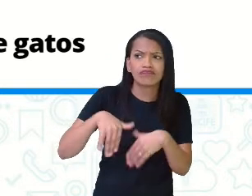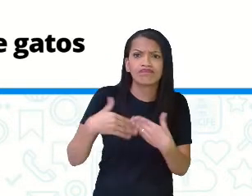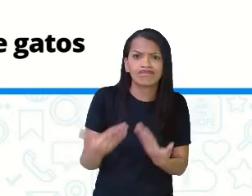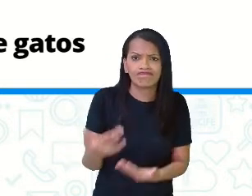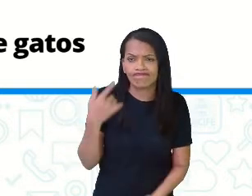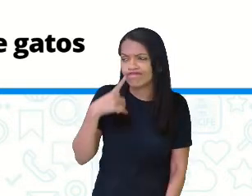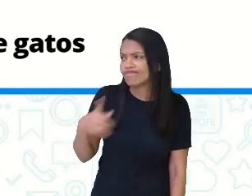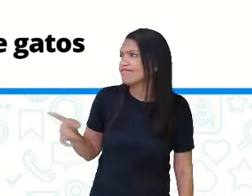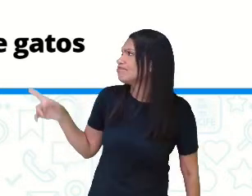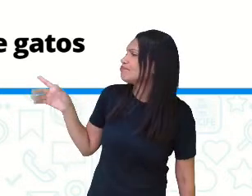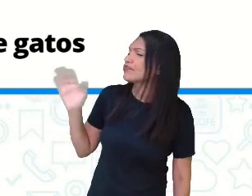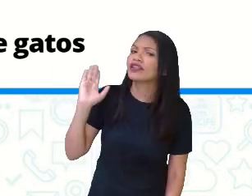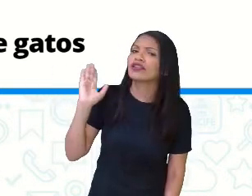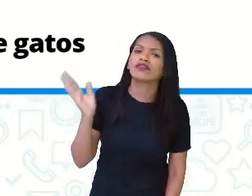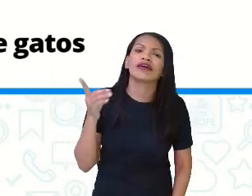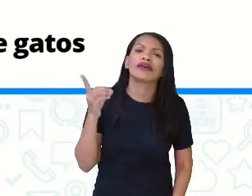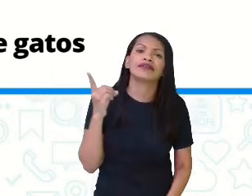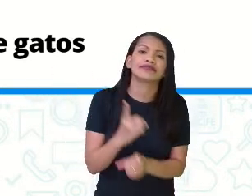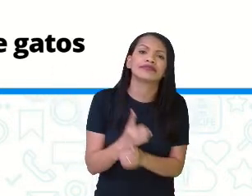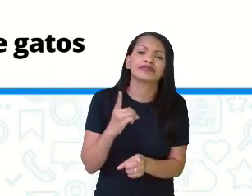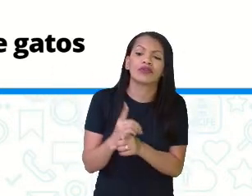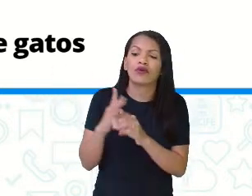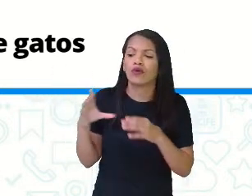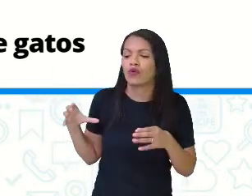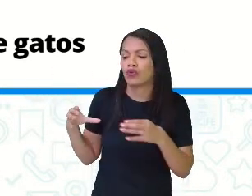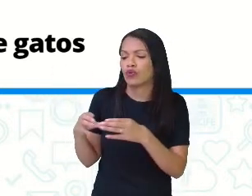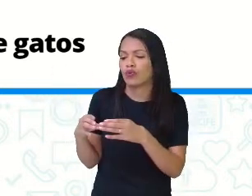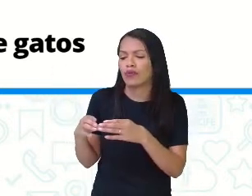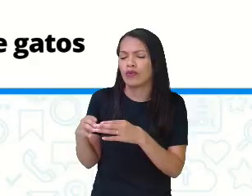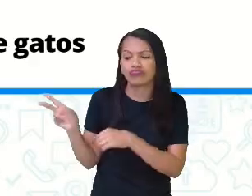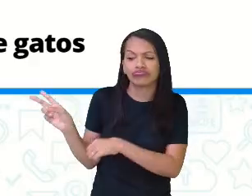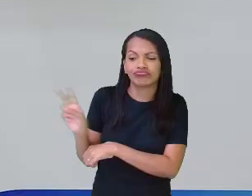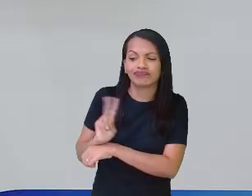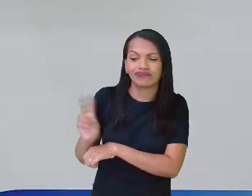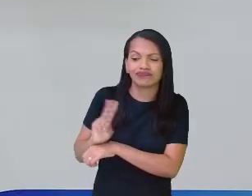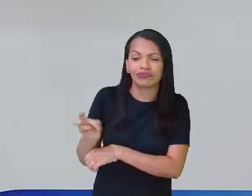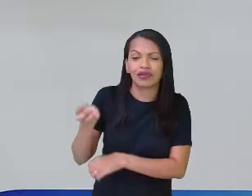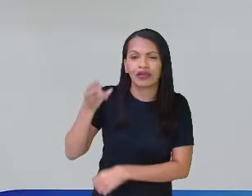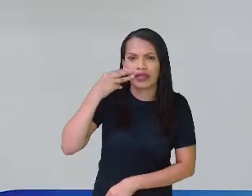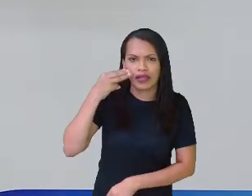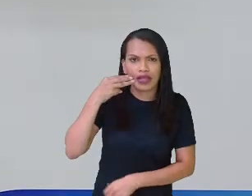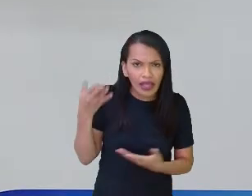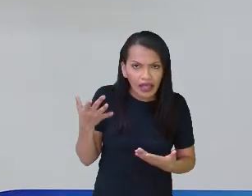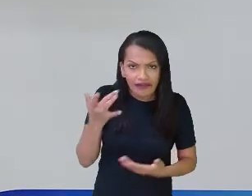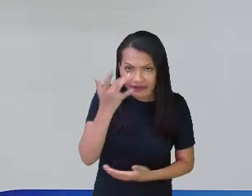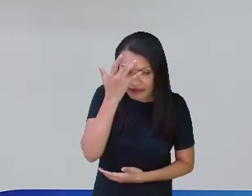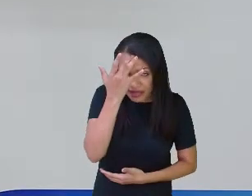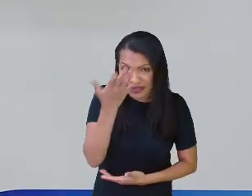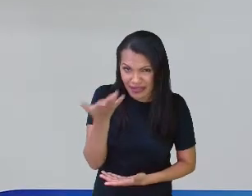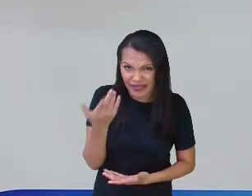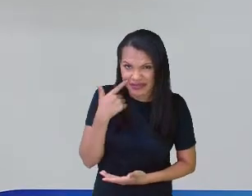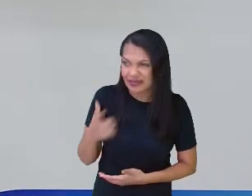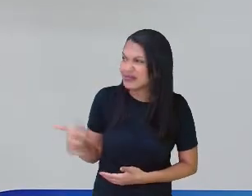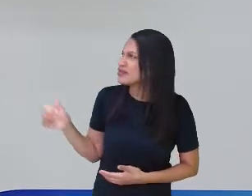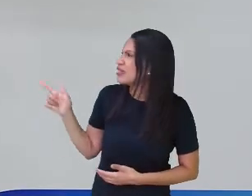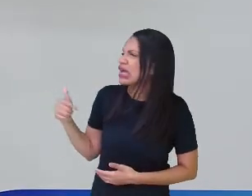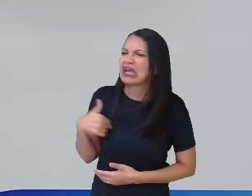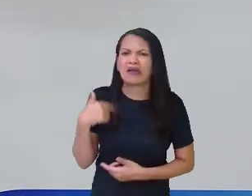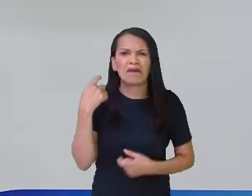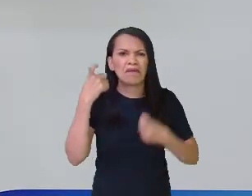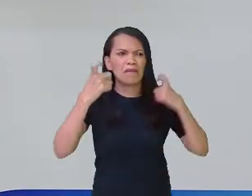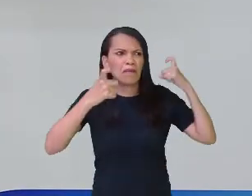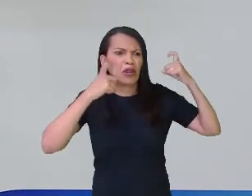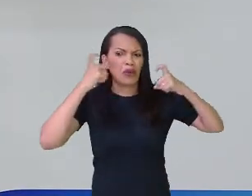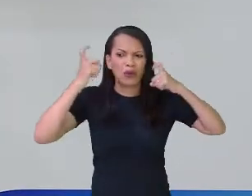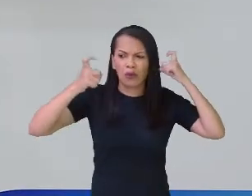Já achei. Patrulha de Gatos. Meu Deus, professora, que coisa fácil. É fácil assim mesmo. Não se espante, não se